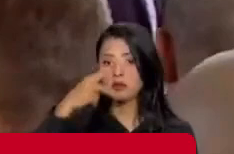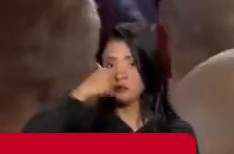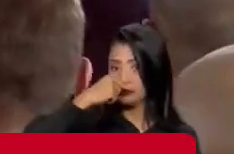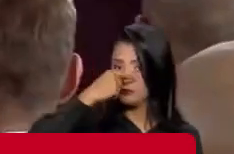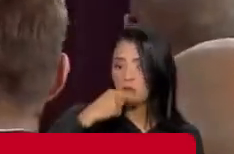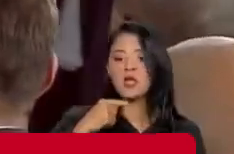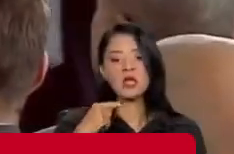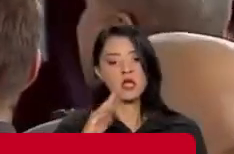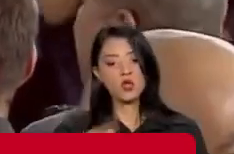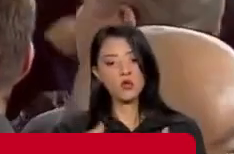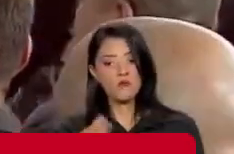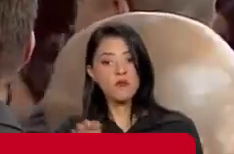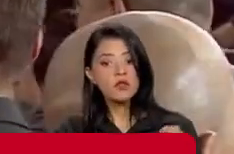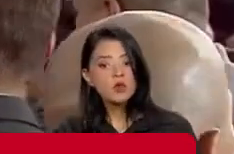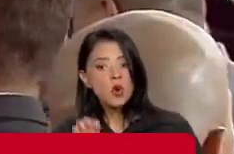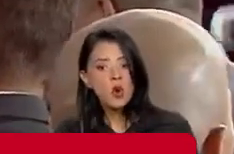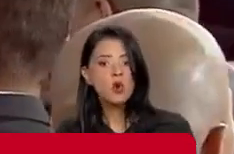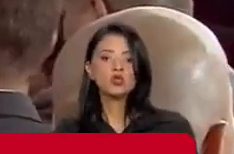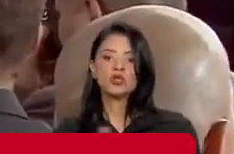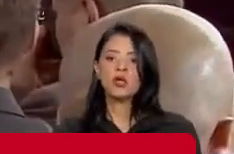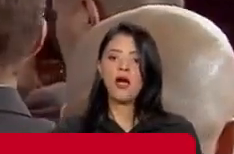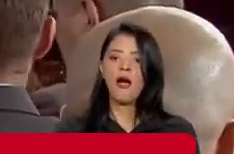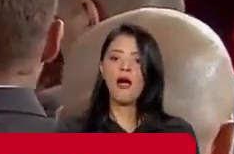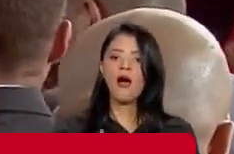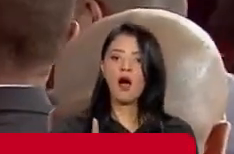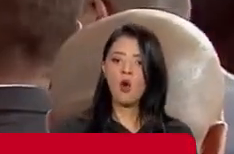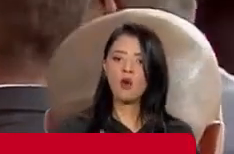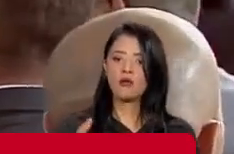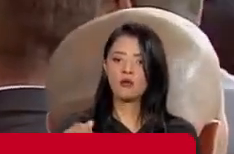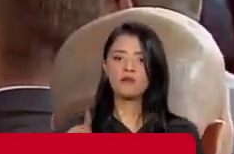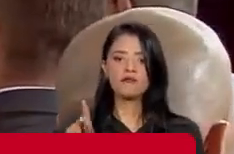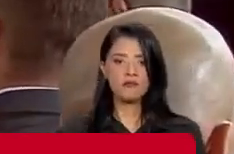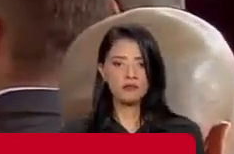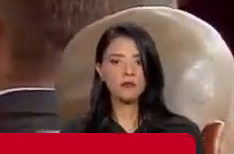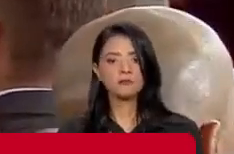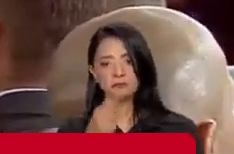Indústria, Comércio e Serviços, Geraldo Alckmin.